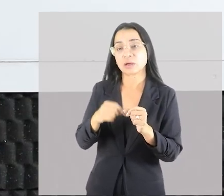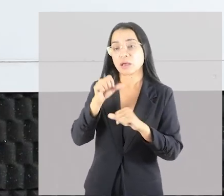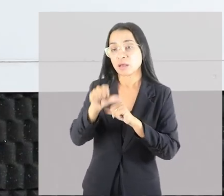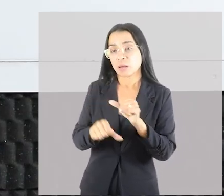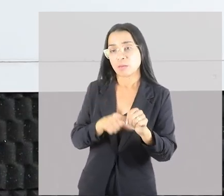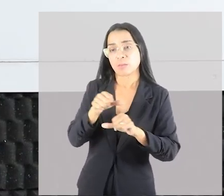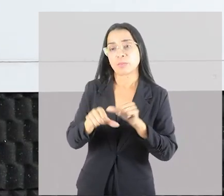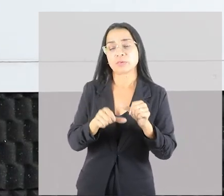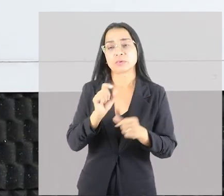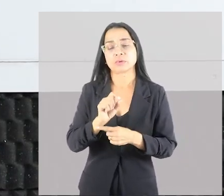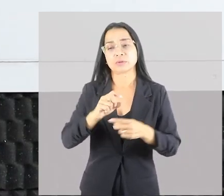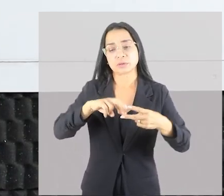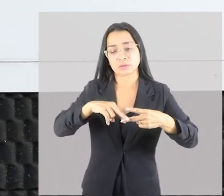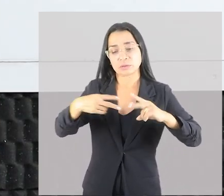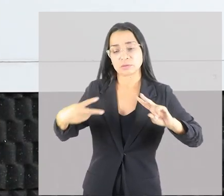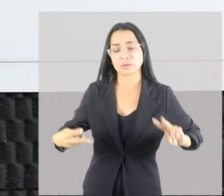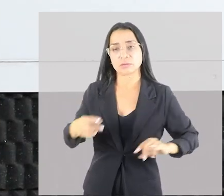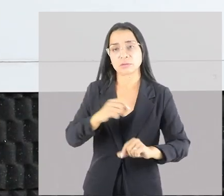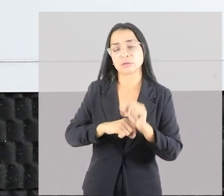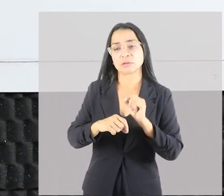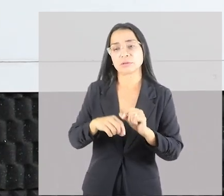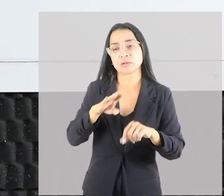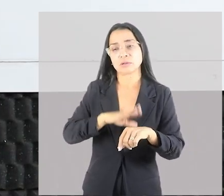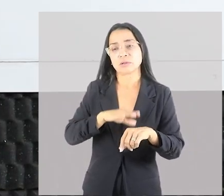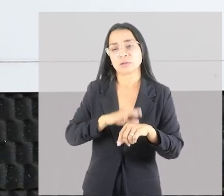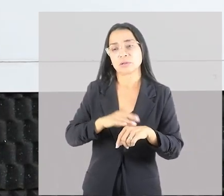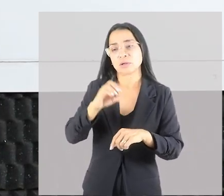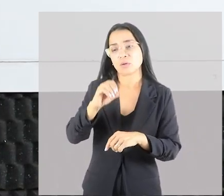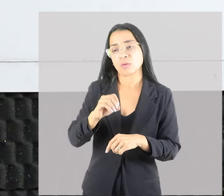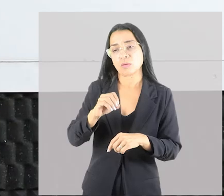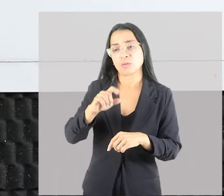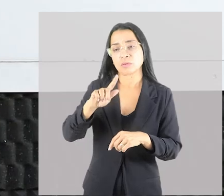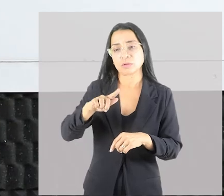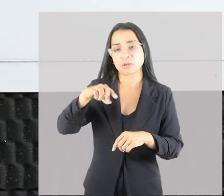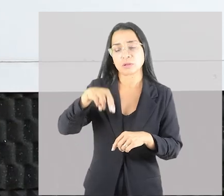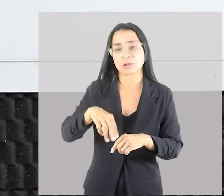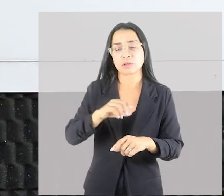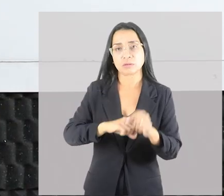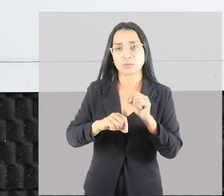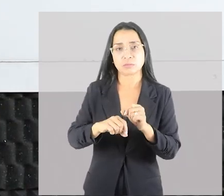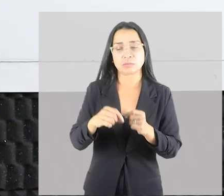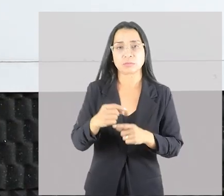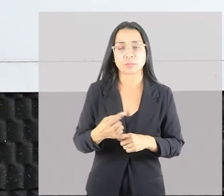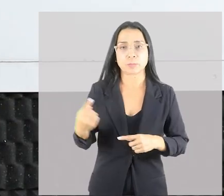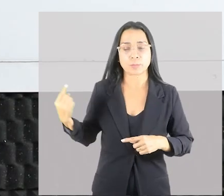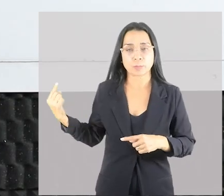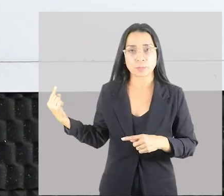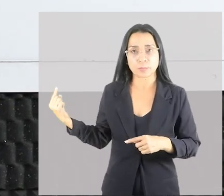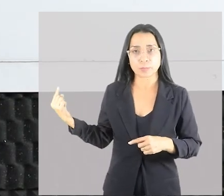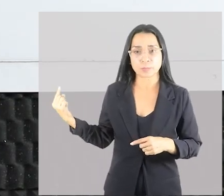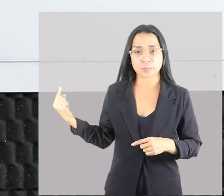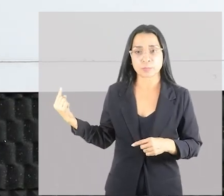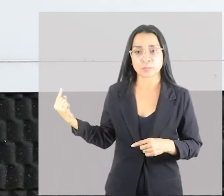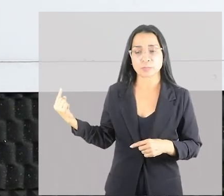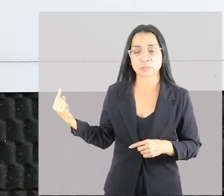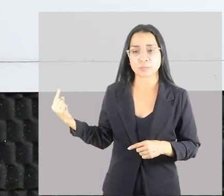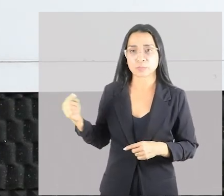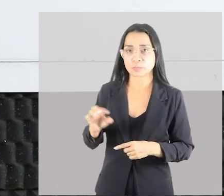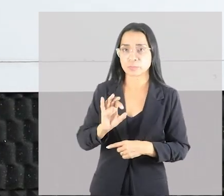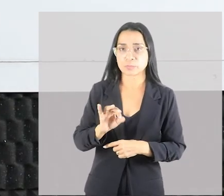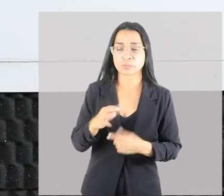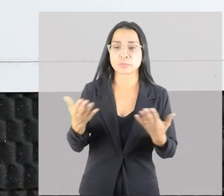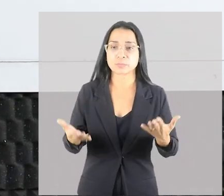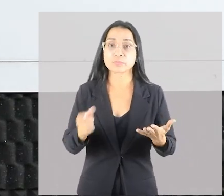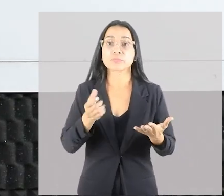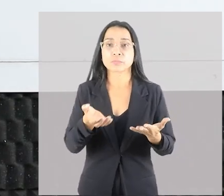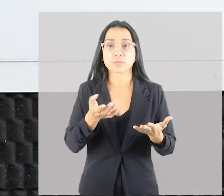geneticamente modificados, aquilo que a gente chama de OGM, organismo geneticamente modificado, certo? E